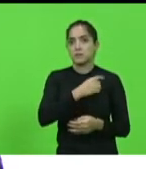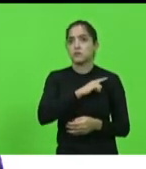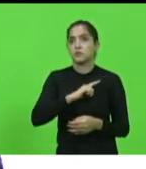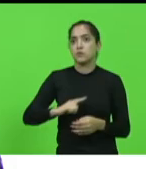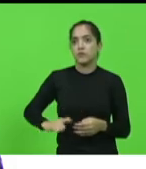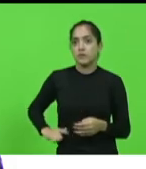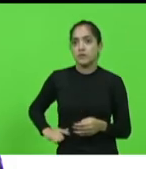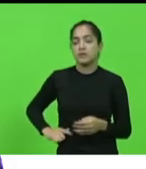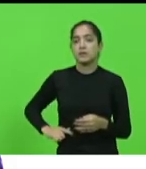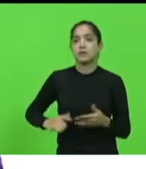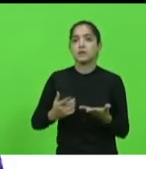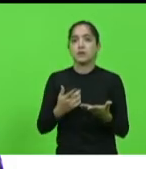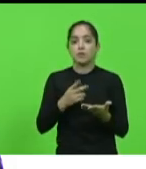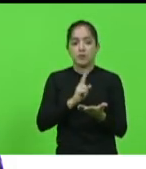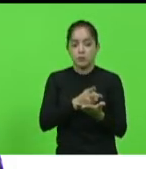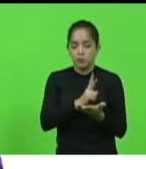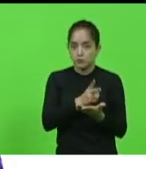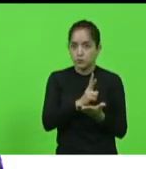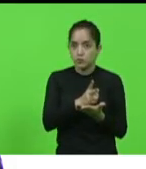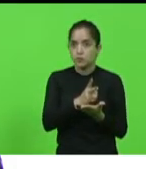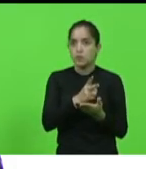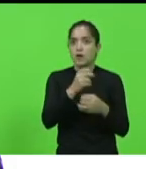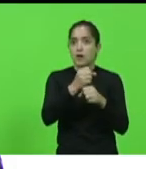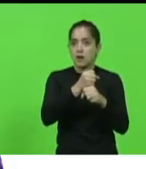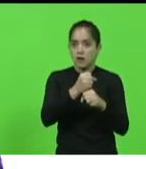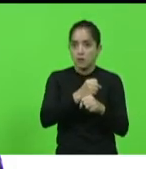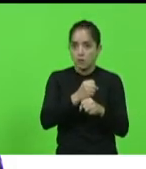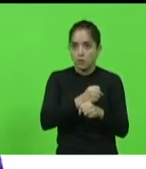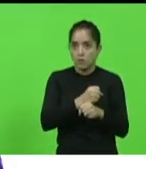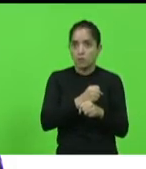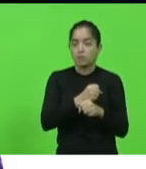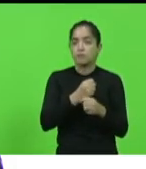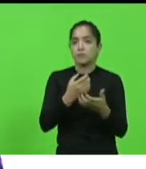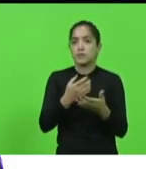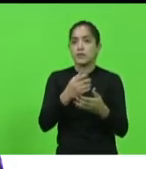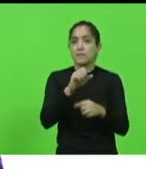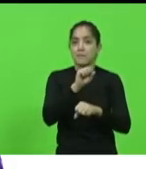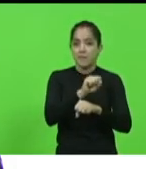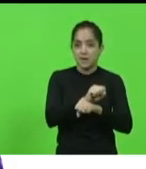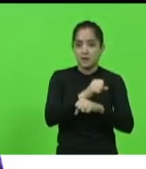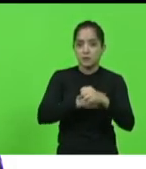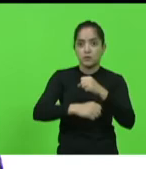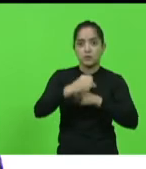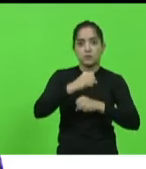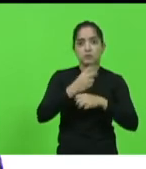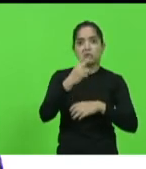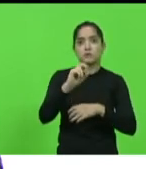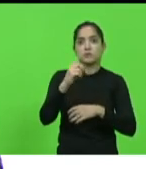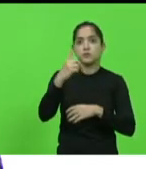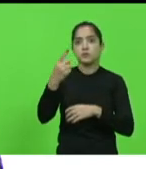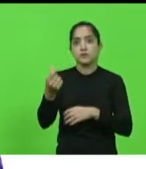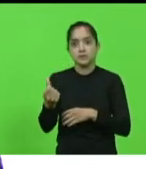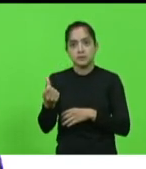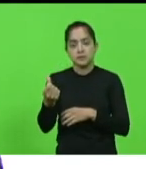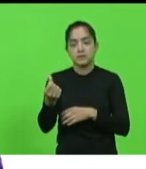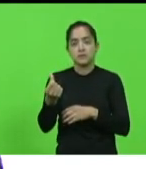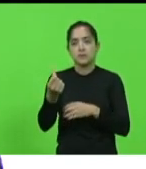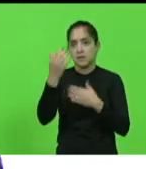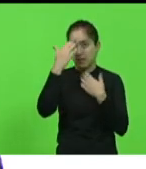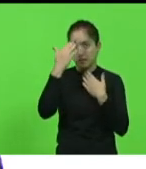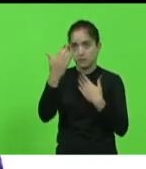ordem de serviço para continuar a obra S68, que parou em 2016. Então, queria